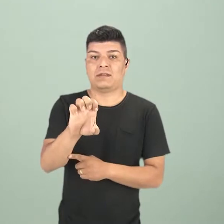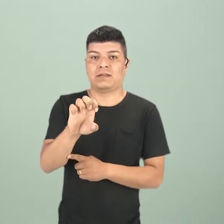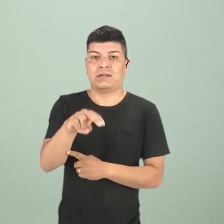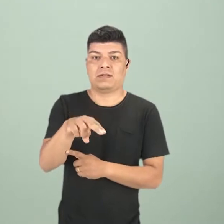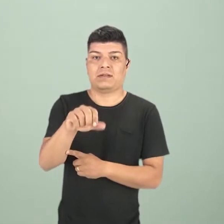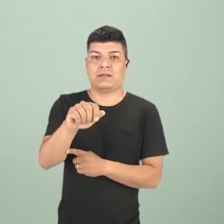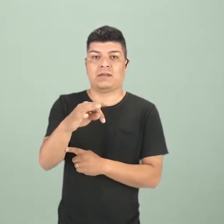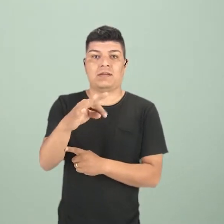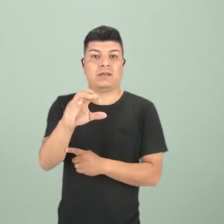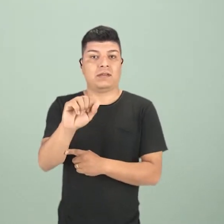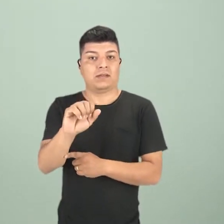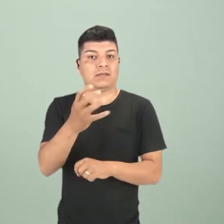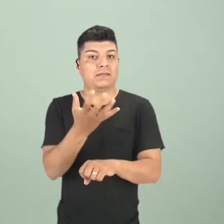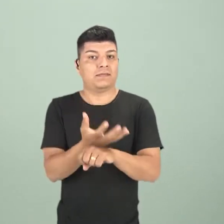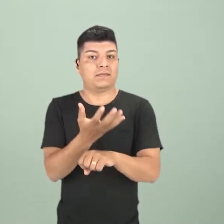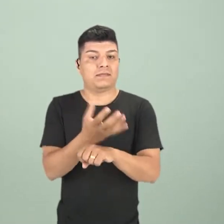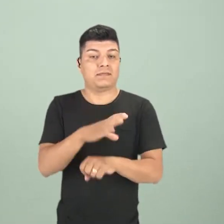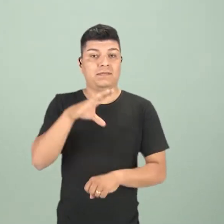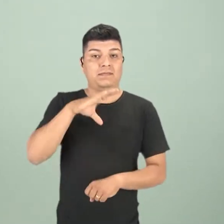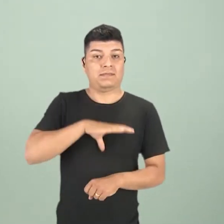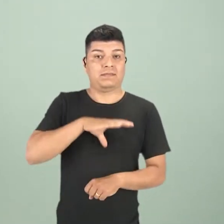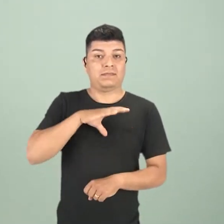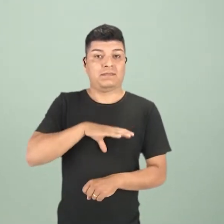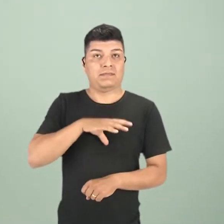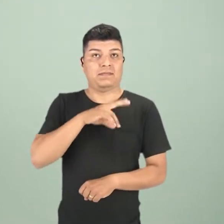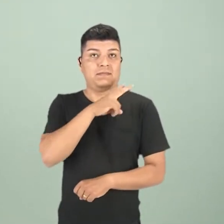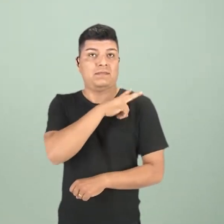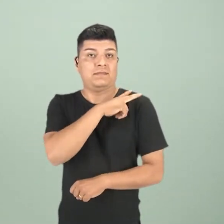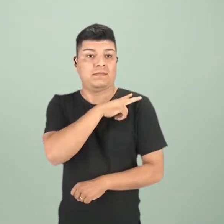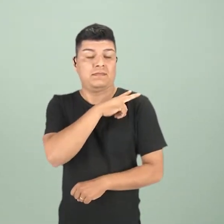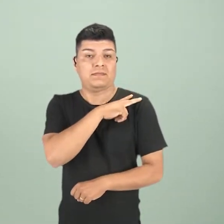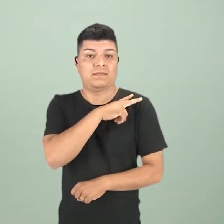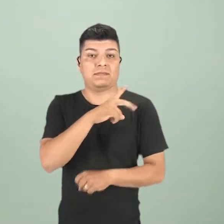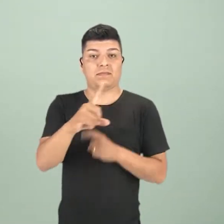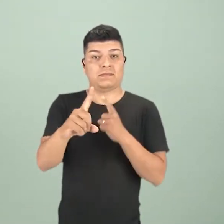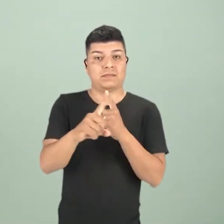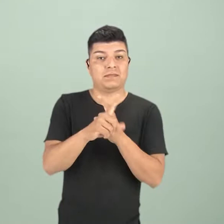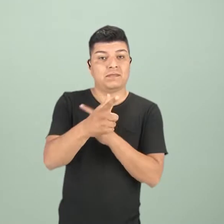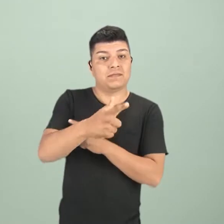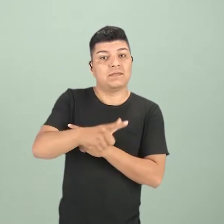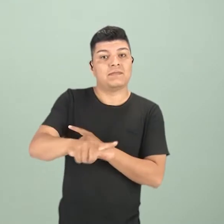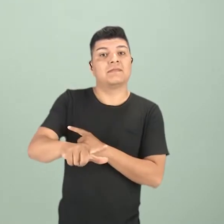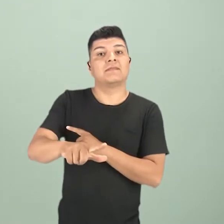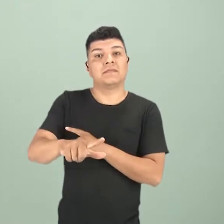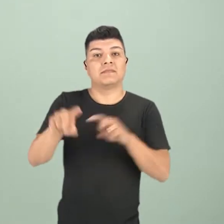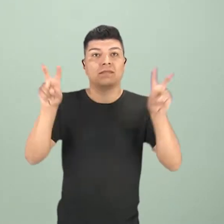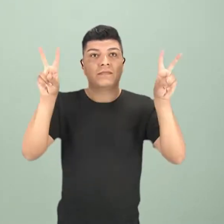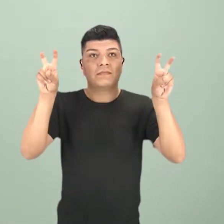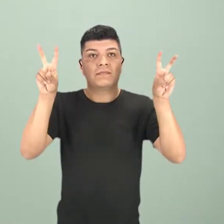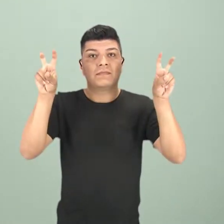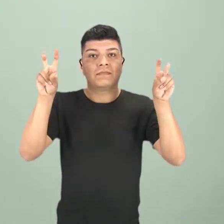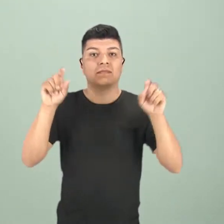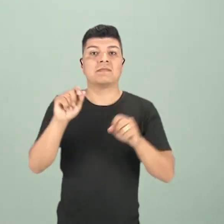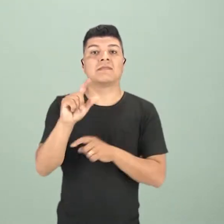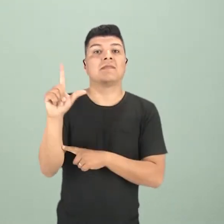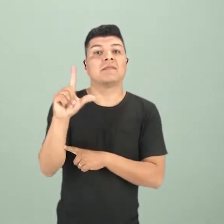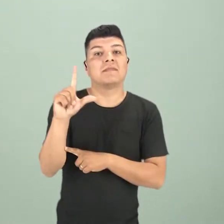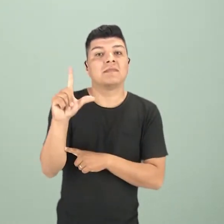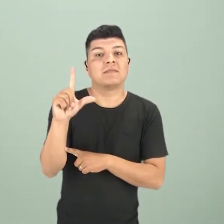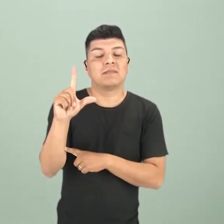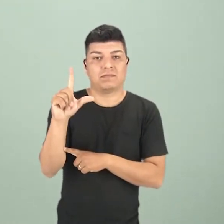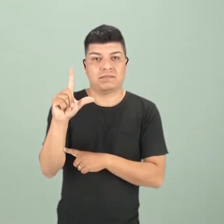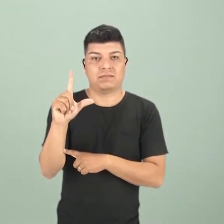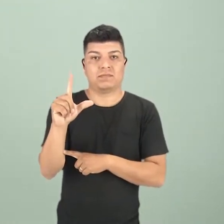língua portuguesa das segundas séries, e hoje nós vamos ter mais um encontro falando de literatura. E o assunto